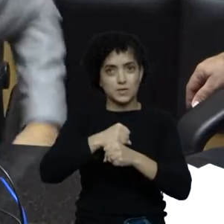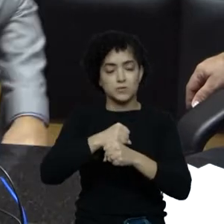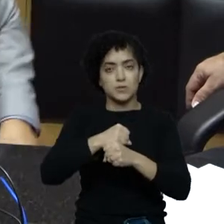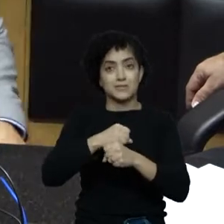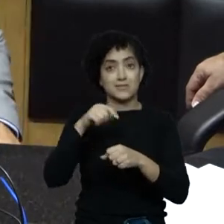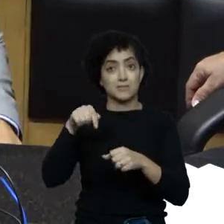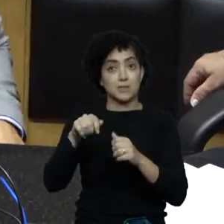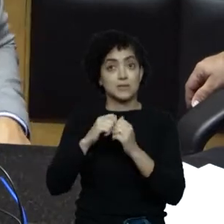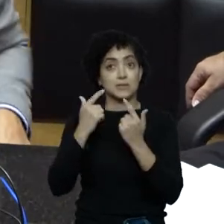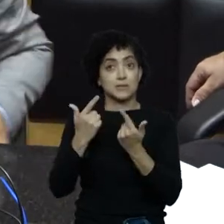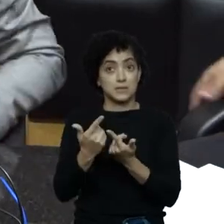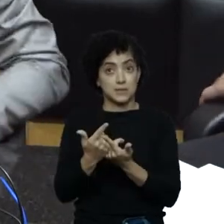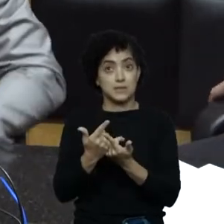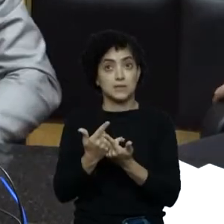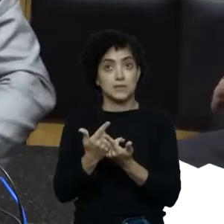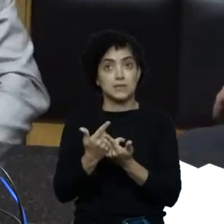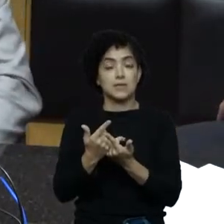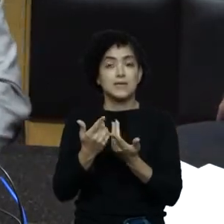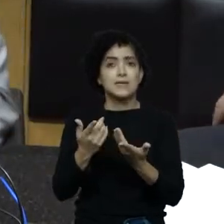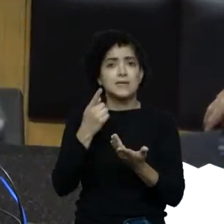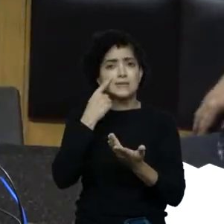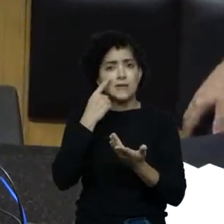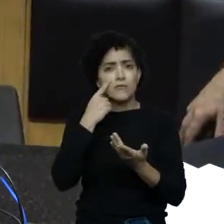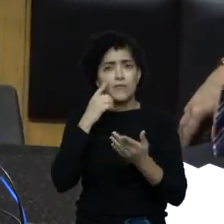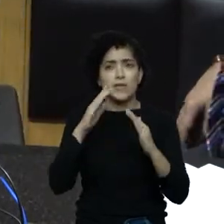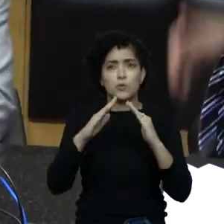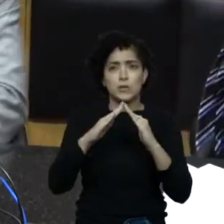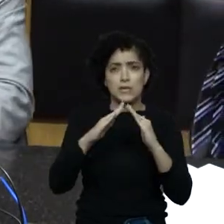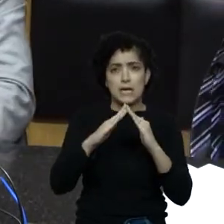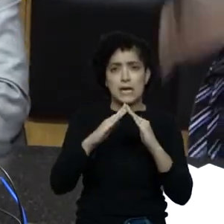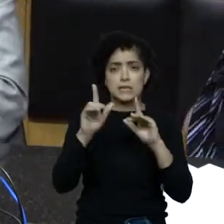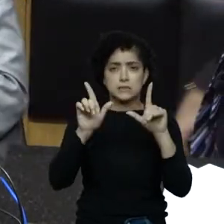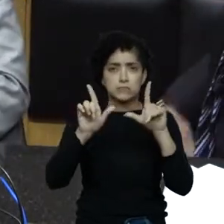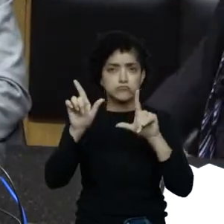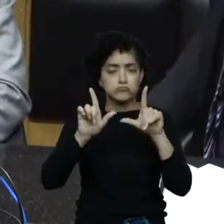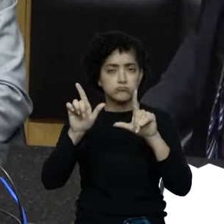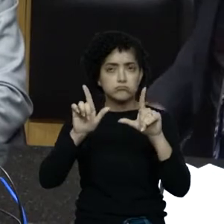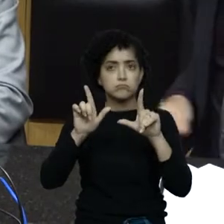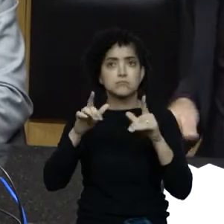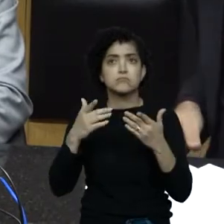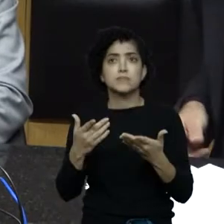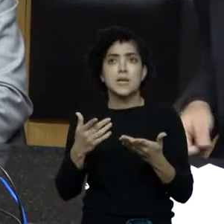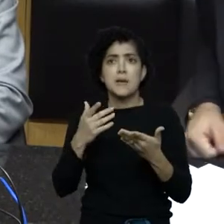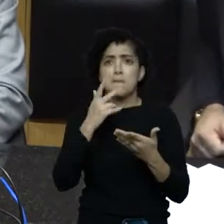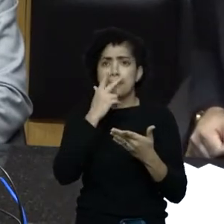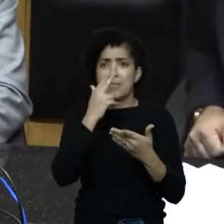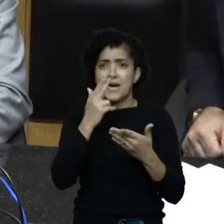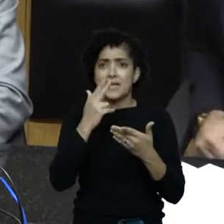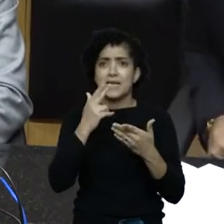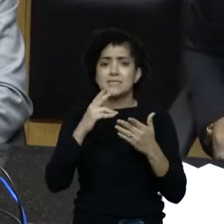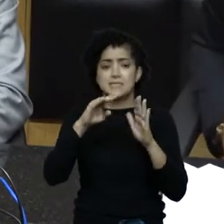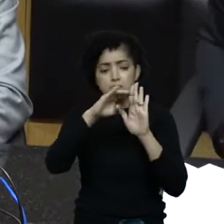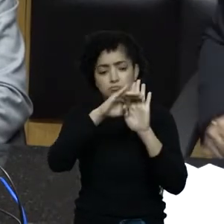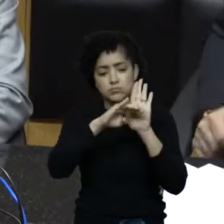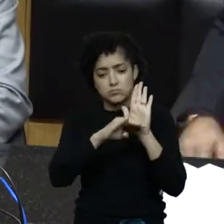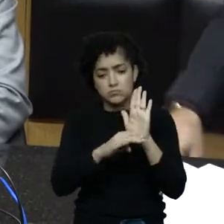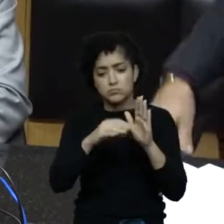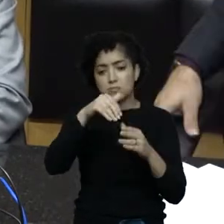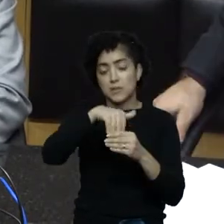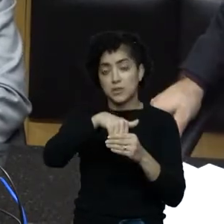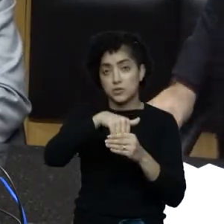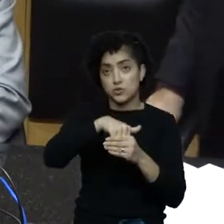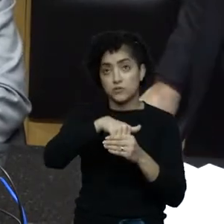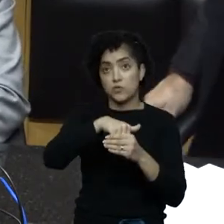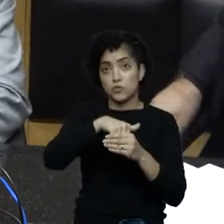e para quem está lá em casa assistindo da transparecidas e que todas essas matérias que voltamos aqui no